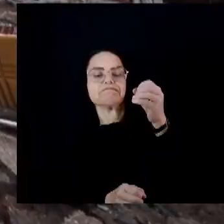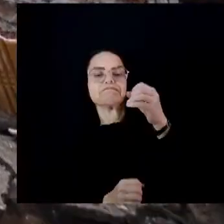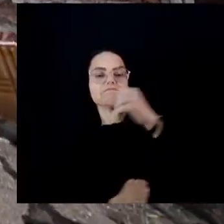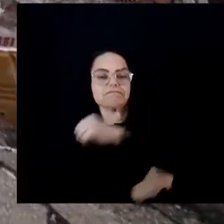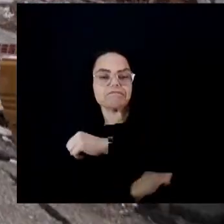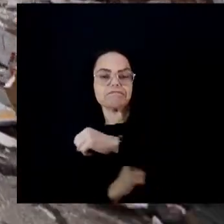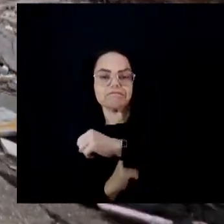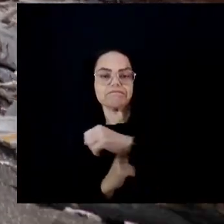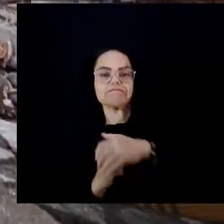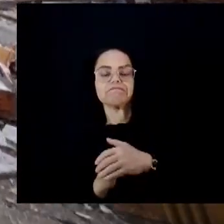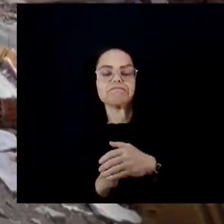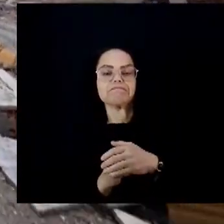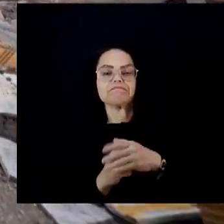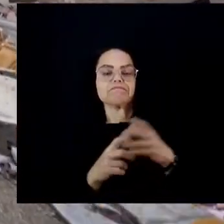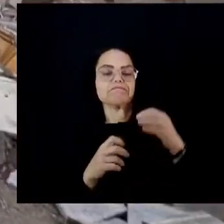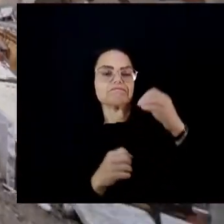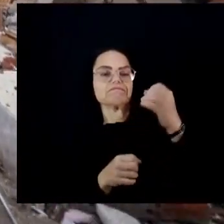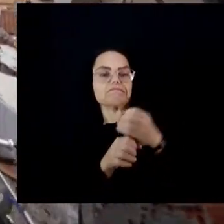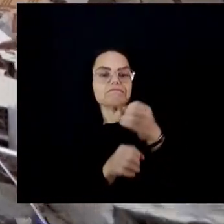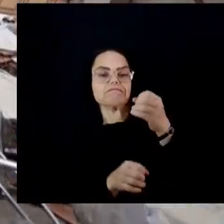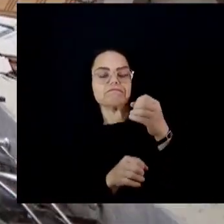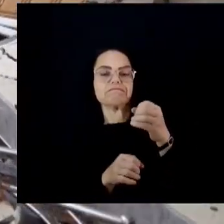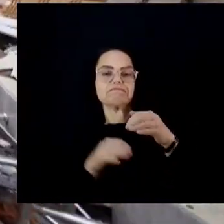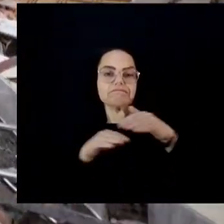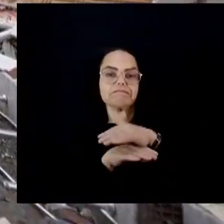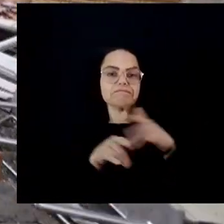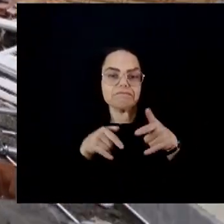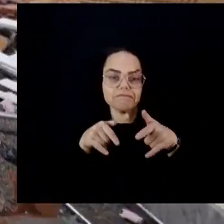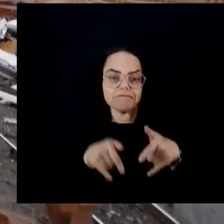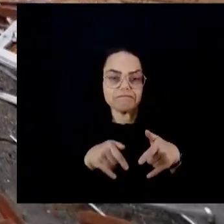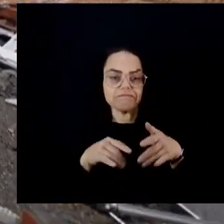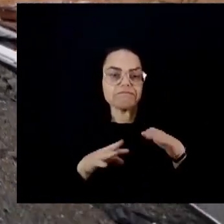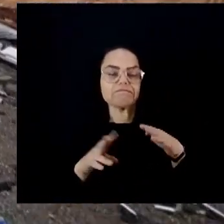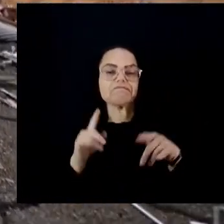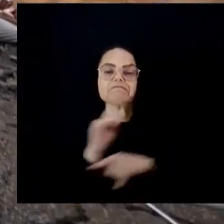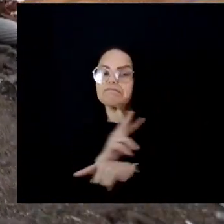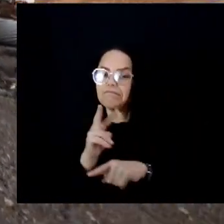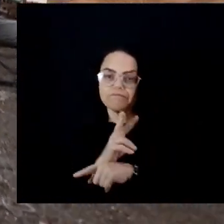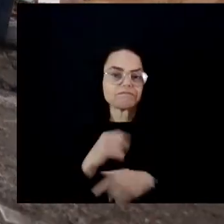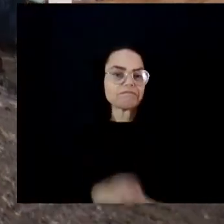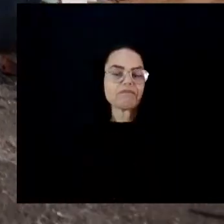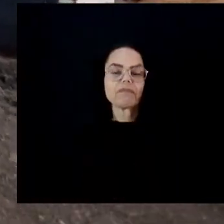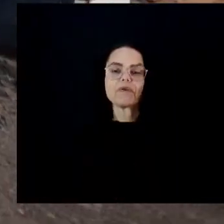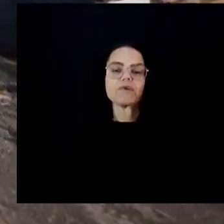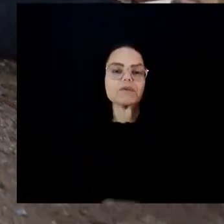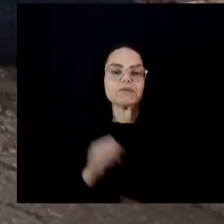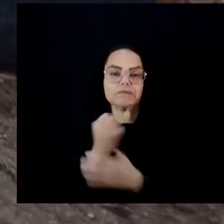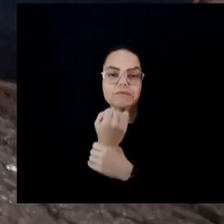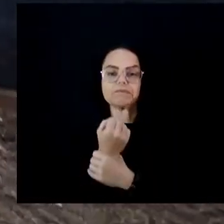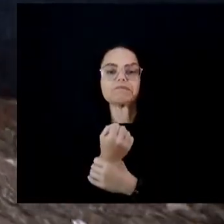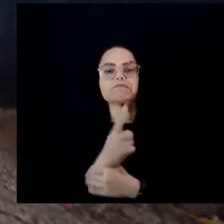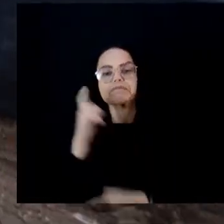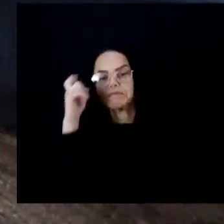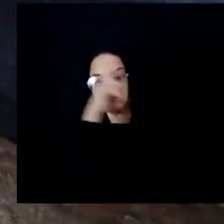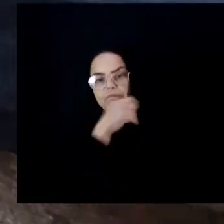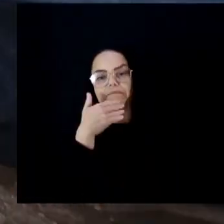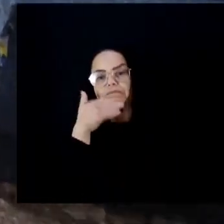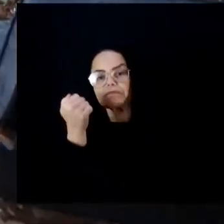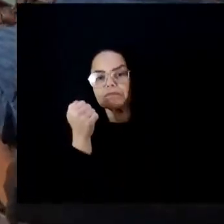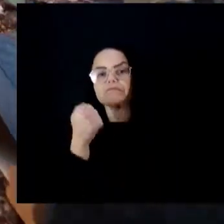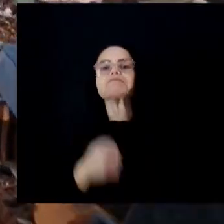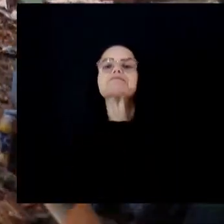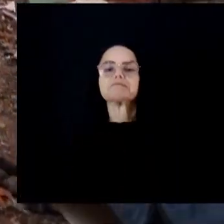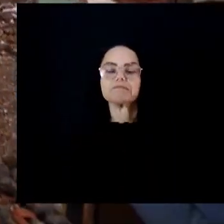ou abaixo de mesa, mas ainda assim é uma situação muito difícil, né? O melhor seria se